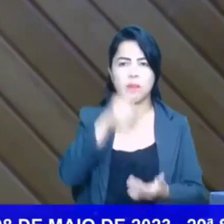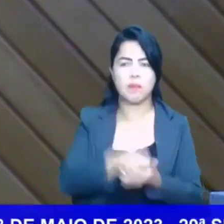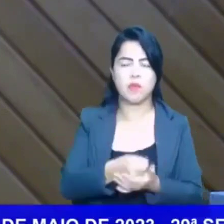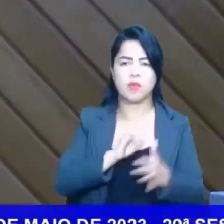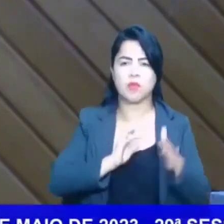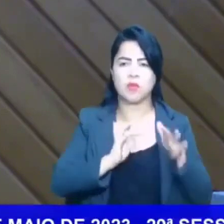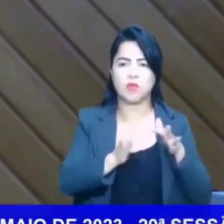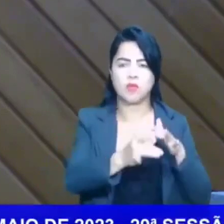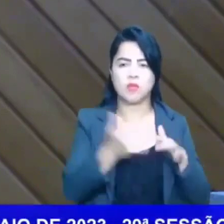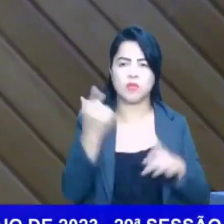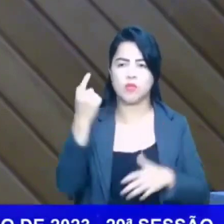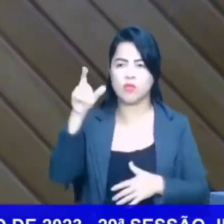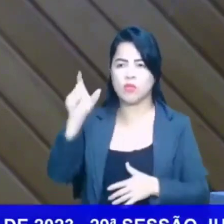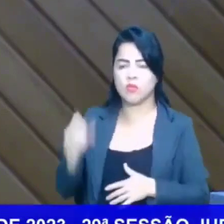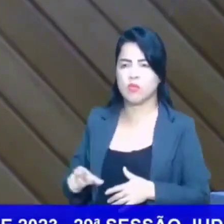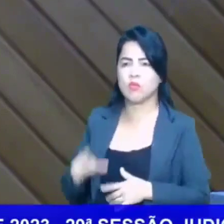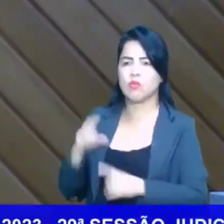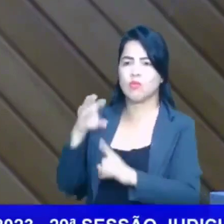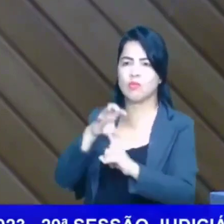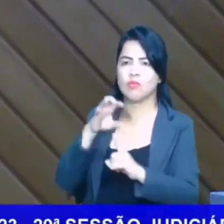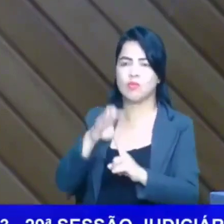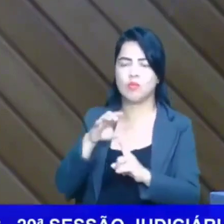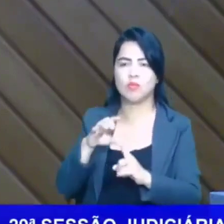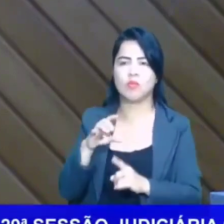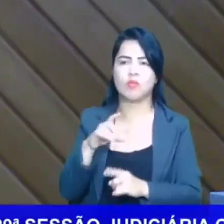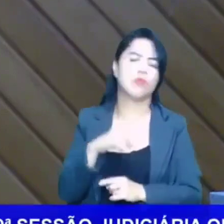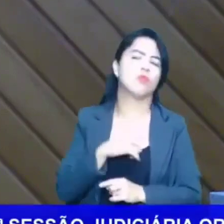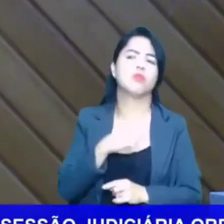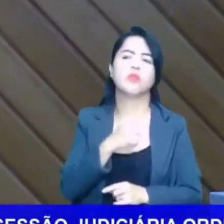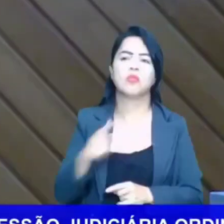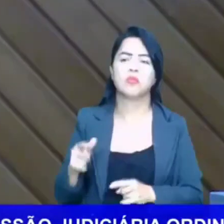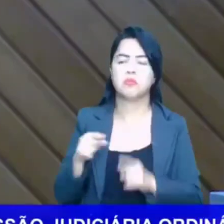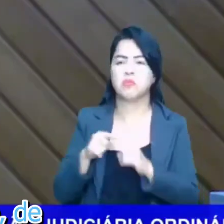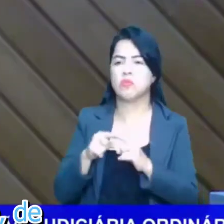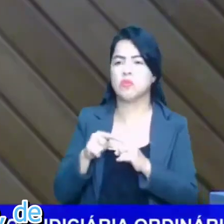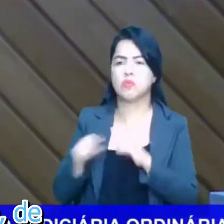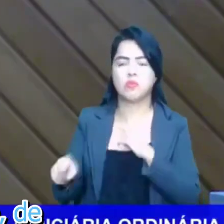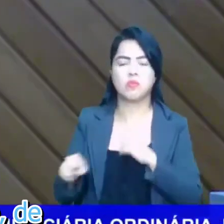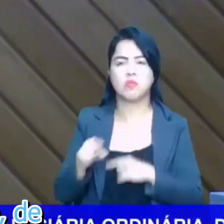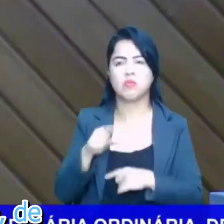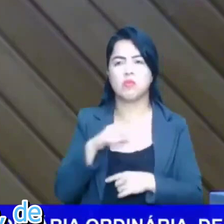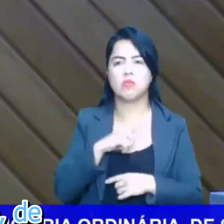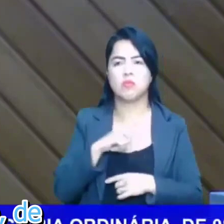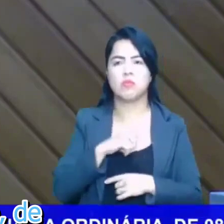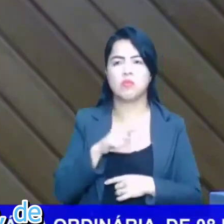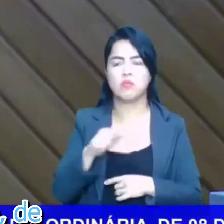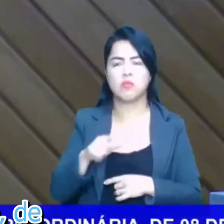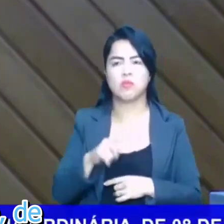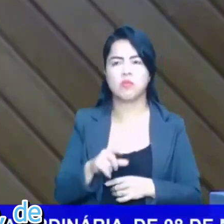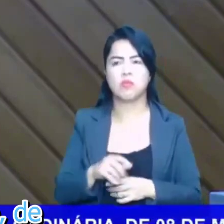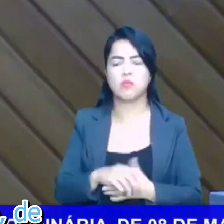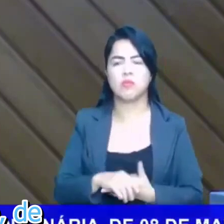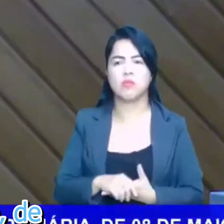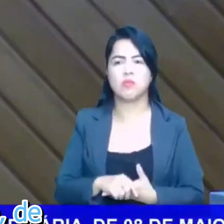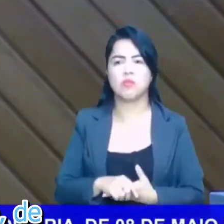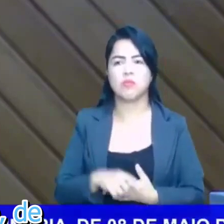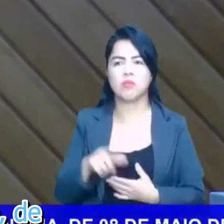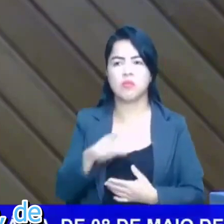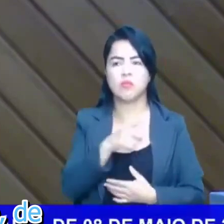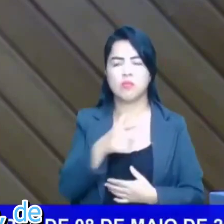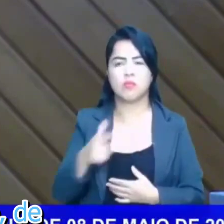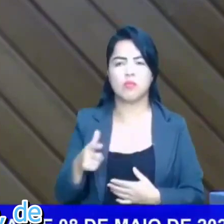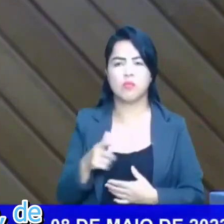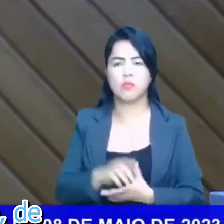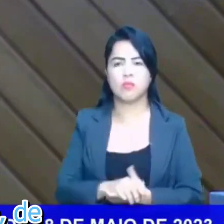um influenciador digital, é isso que se julga, do qual não se desincumbiu a defesa de, pelo menos,